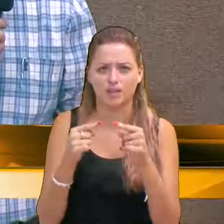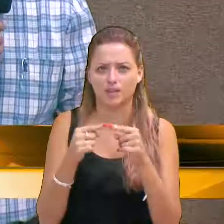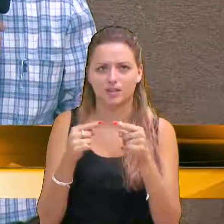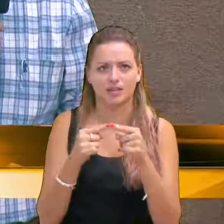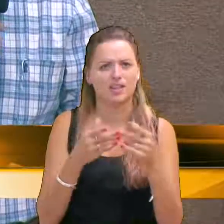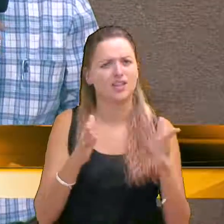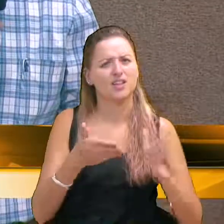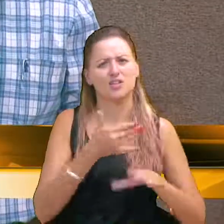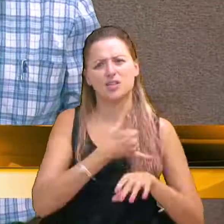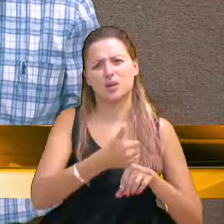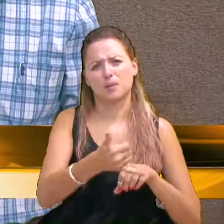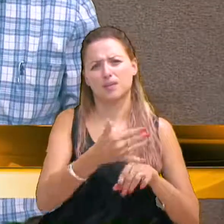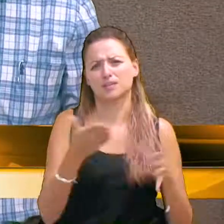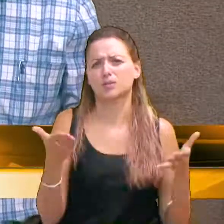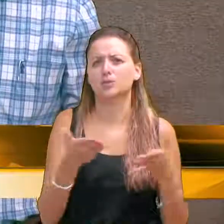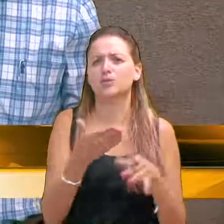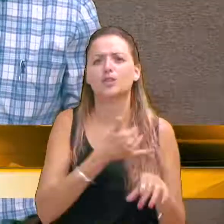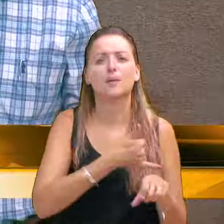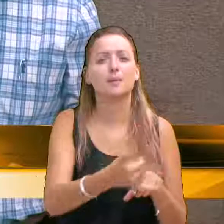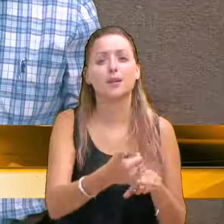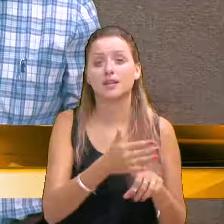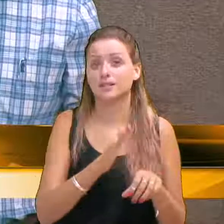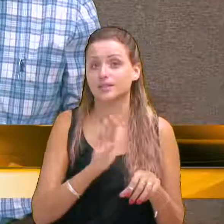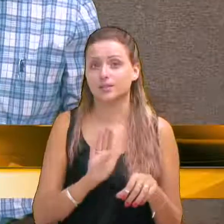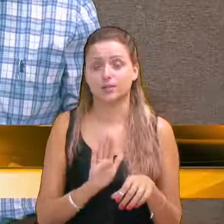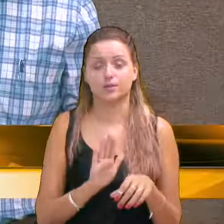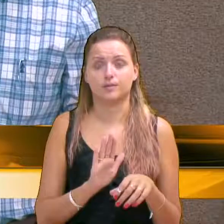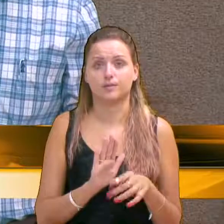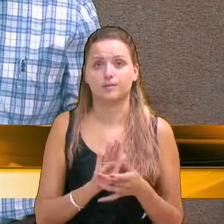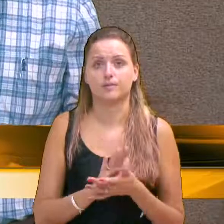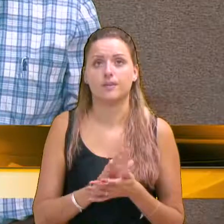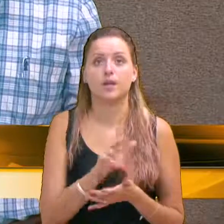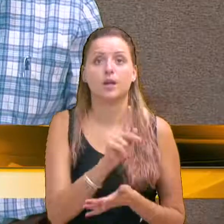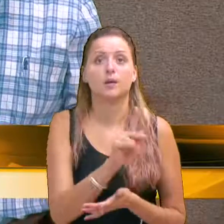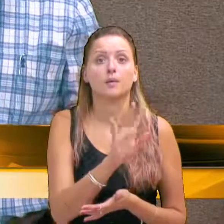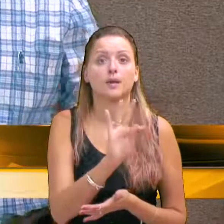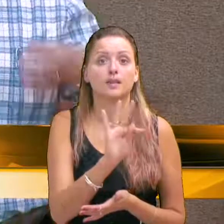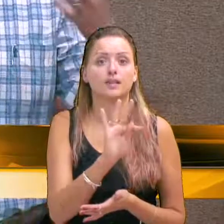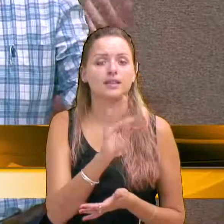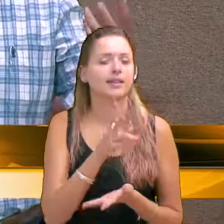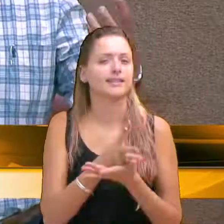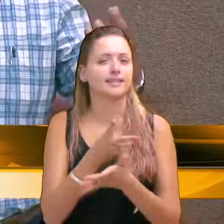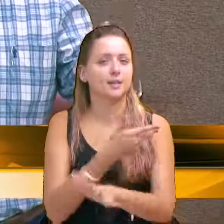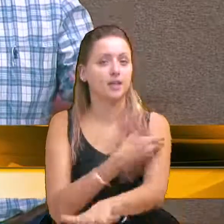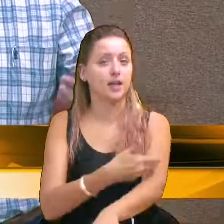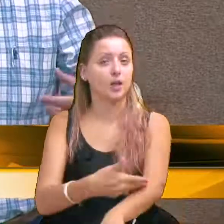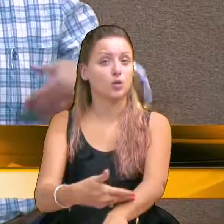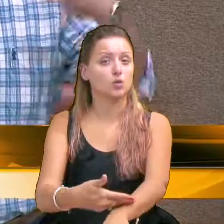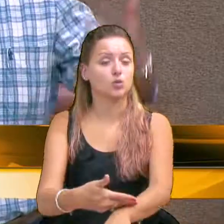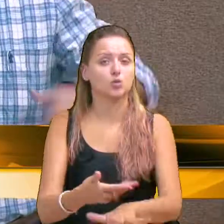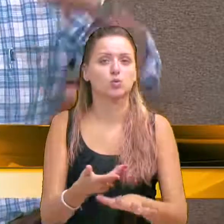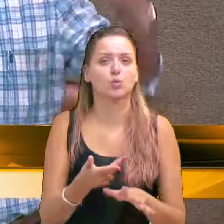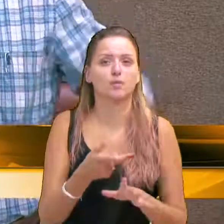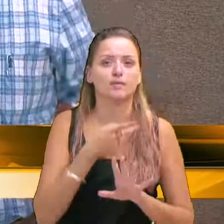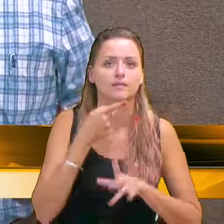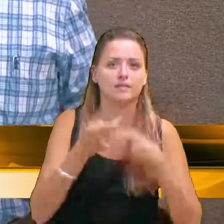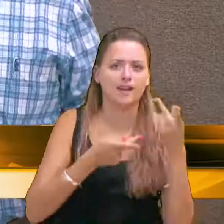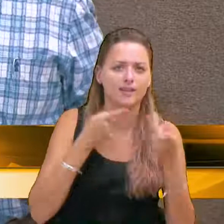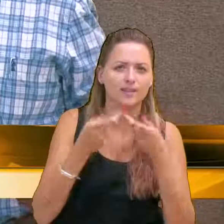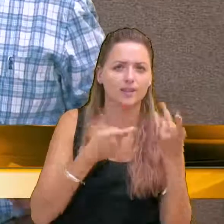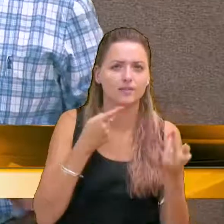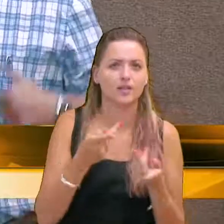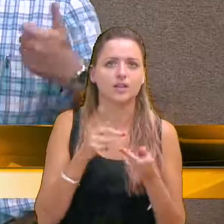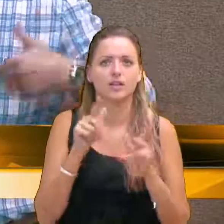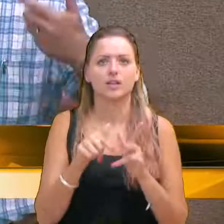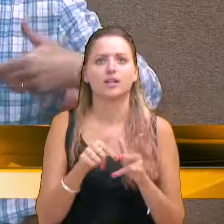já era. O PT tem o costume de criar fatos e bater nessa